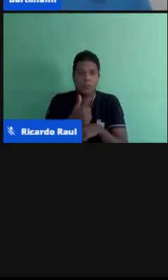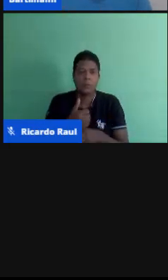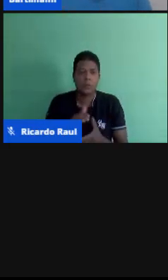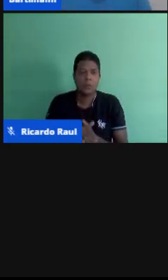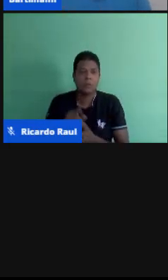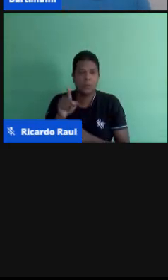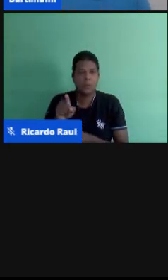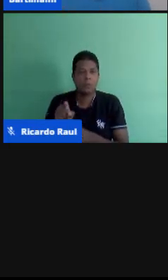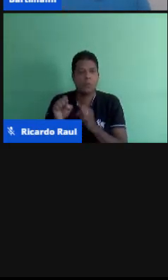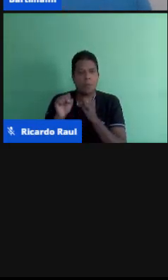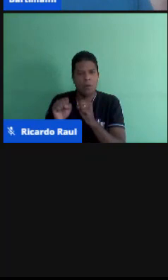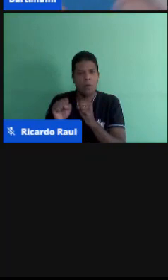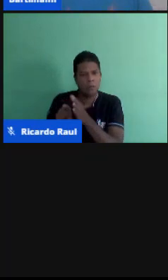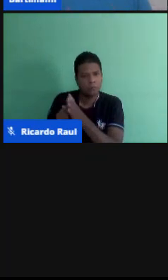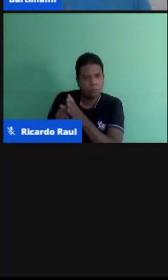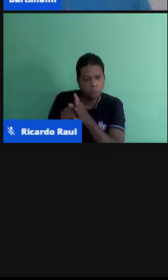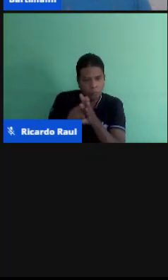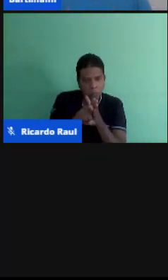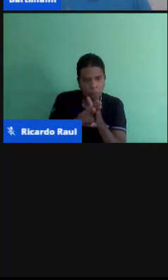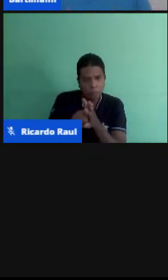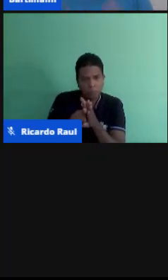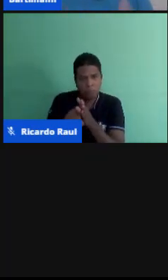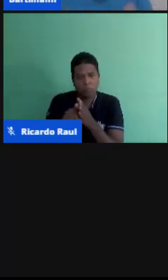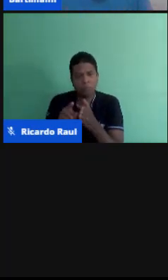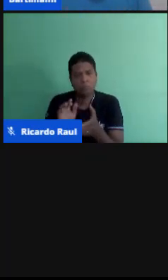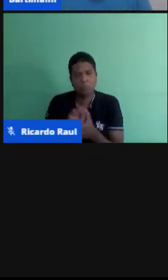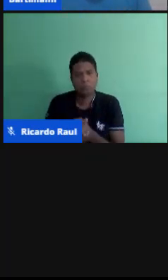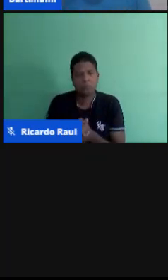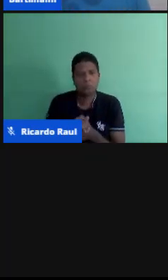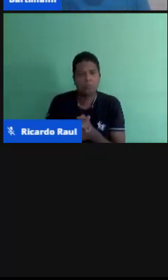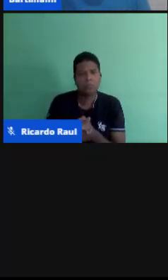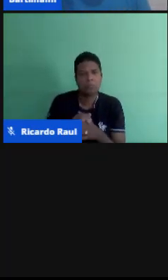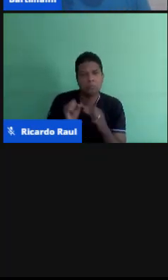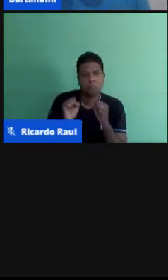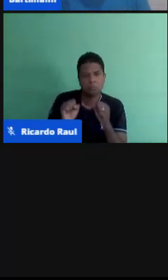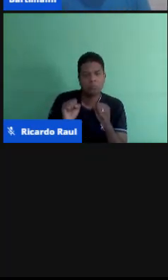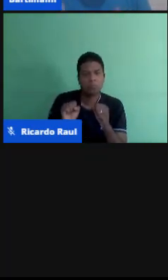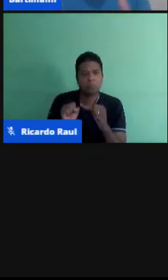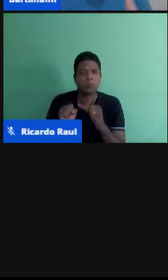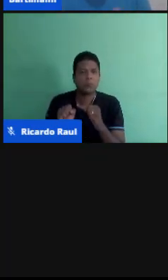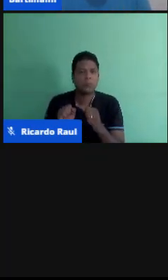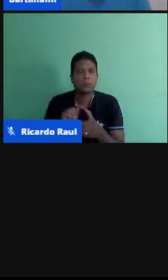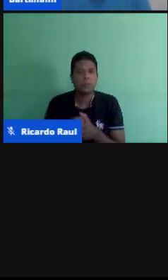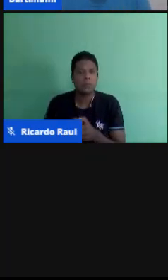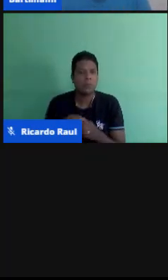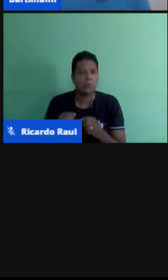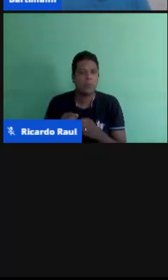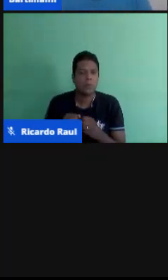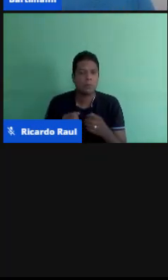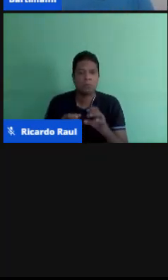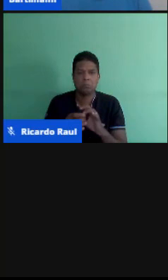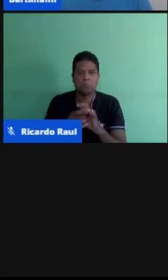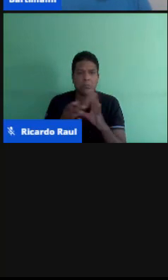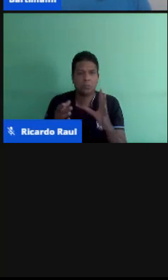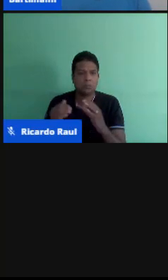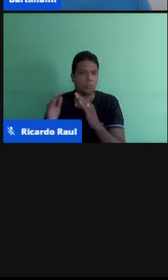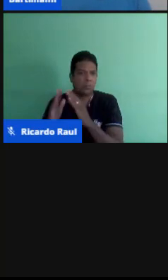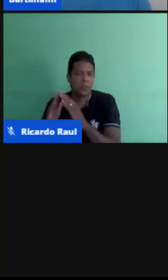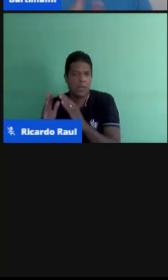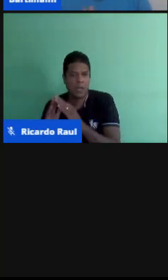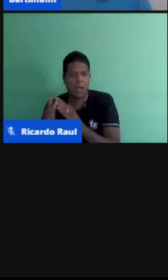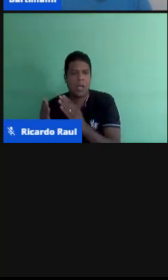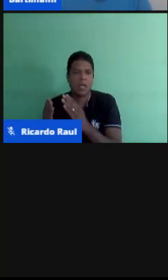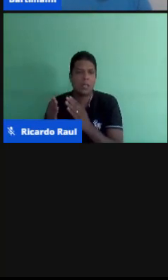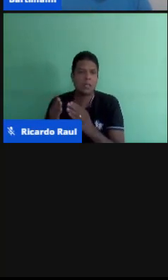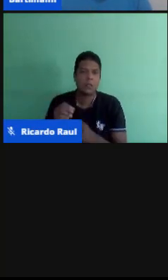que vocês façam a exploração e explorem isso, né, livremente na casa de vocês. E caso vocês